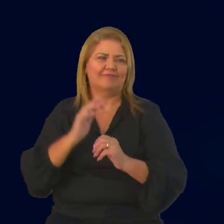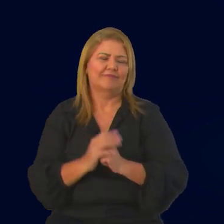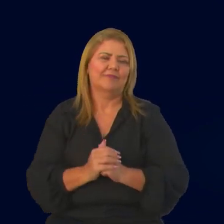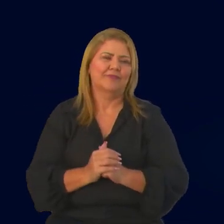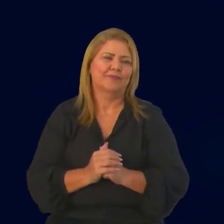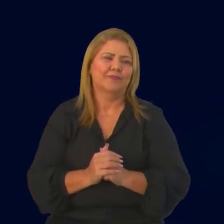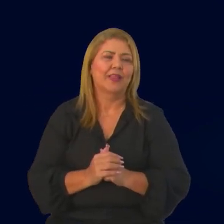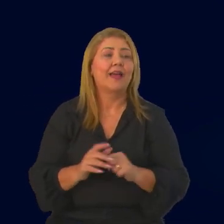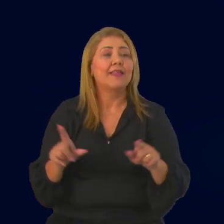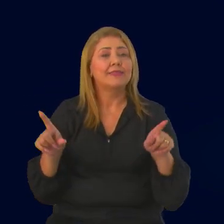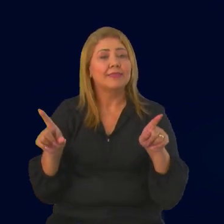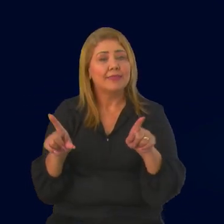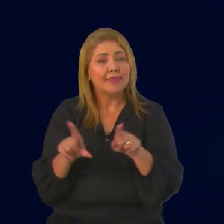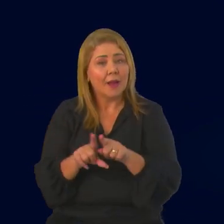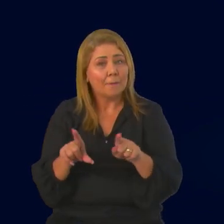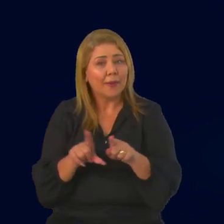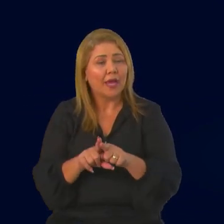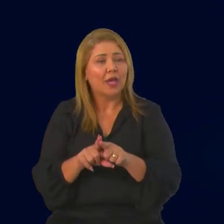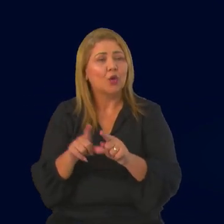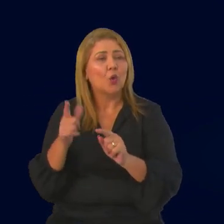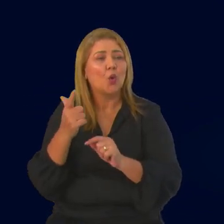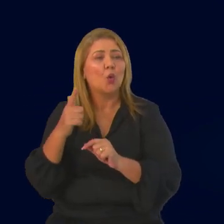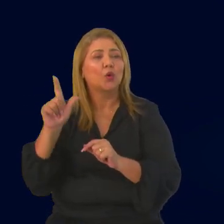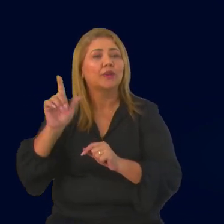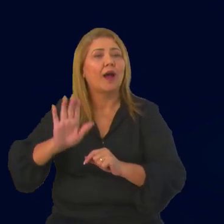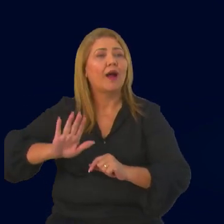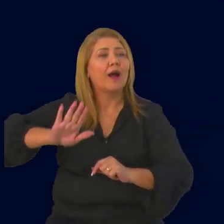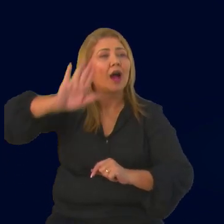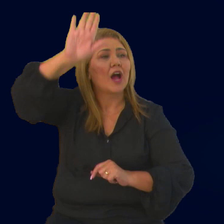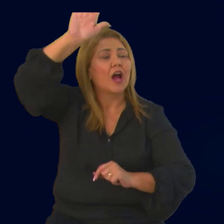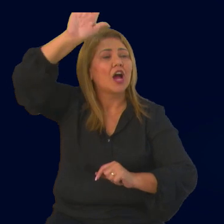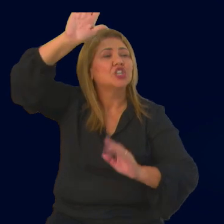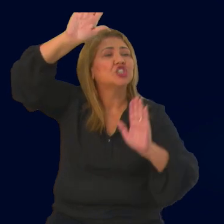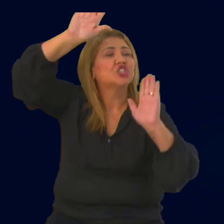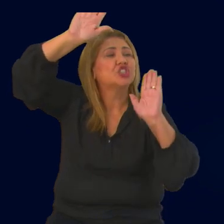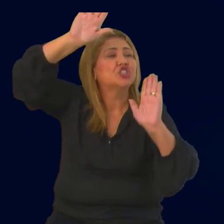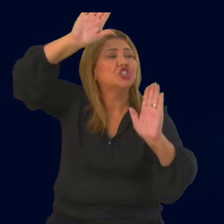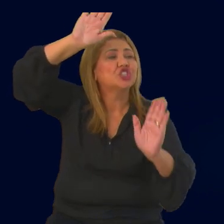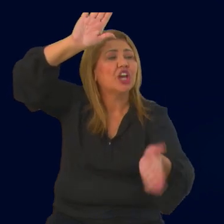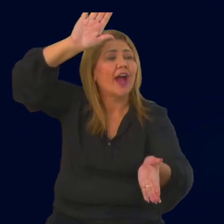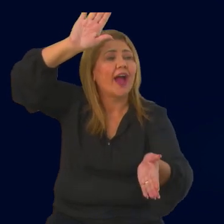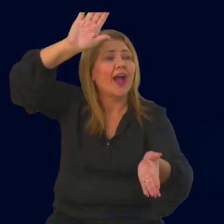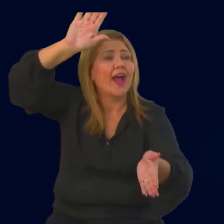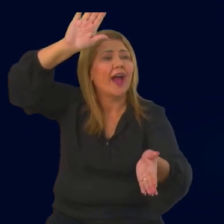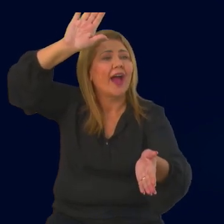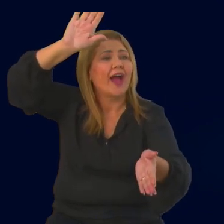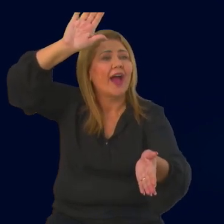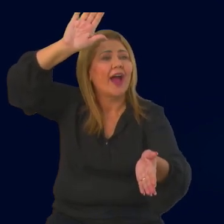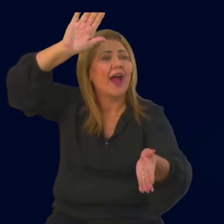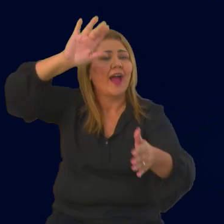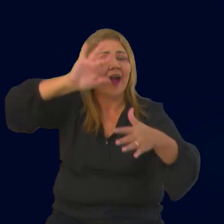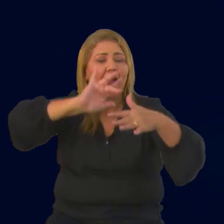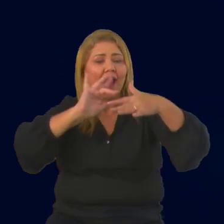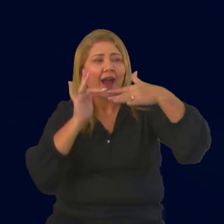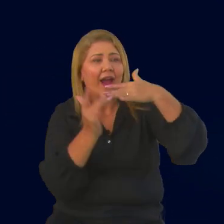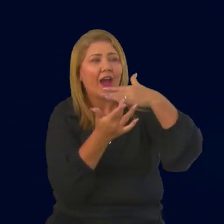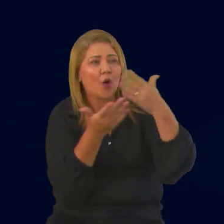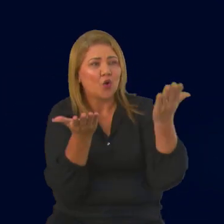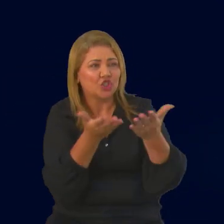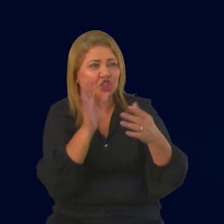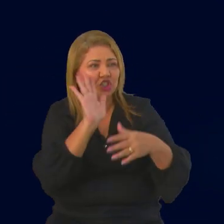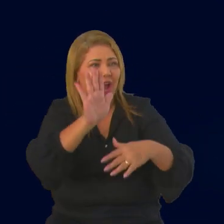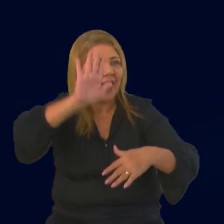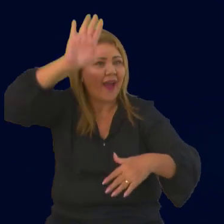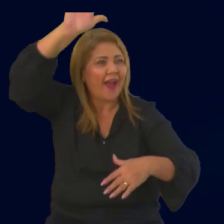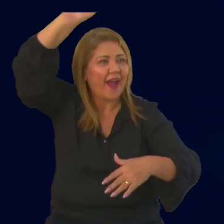Além disso, levanta a mão quem já deu uma olhada nas suas redes sociais hoje, por